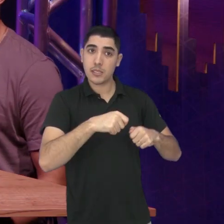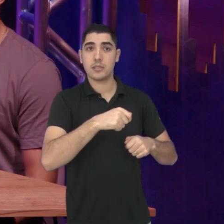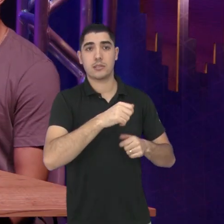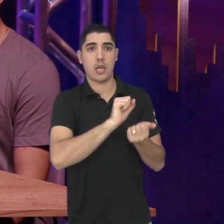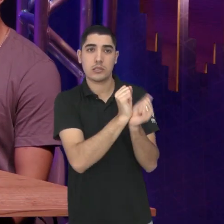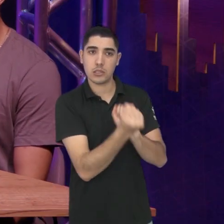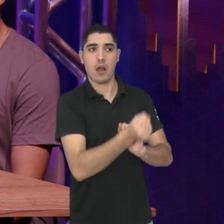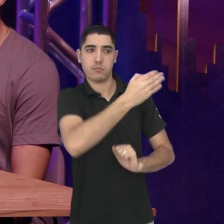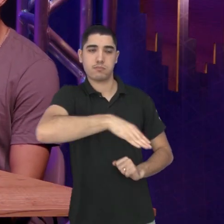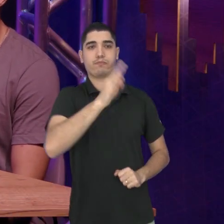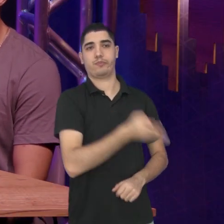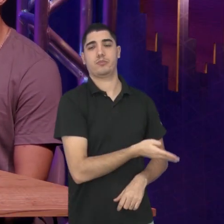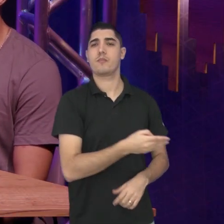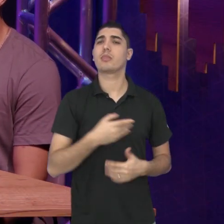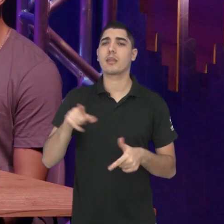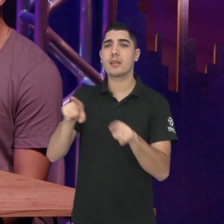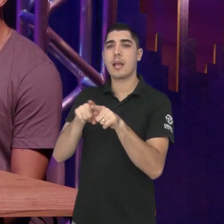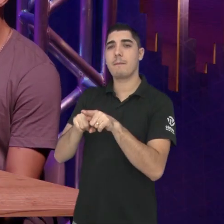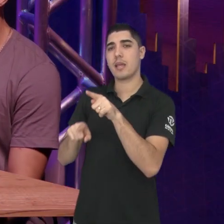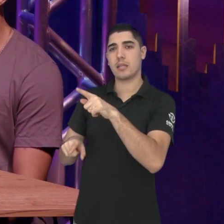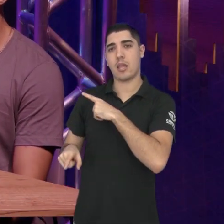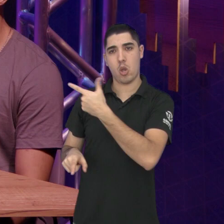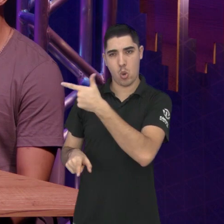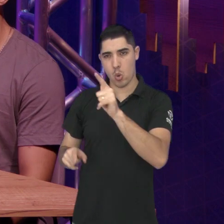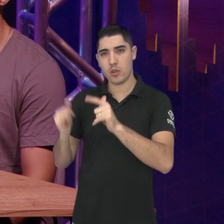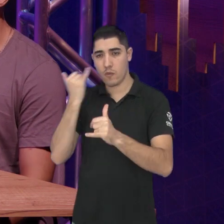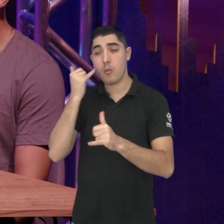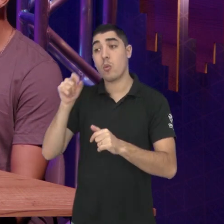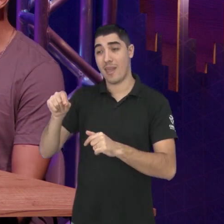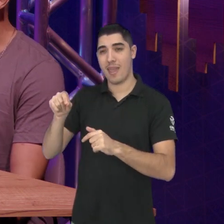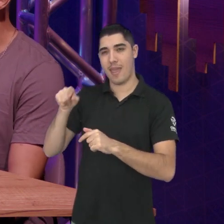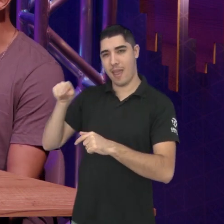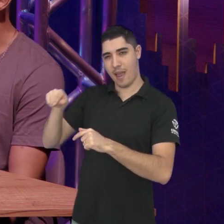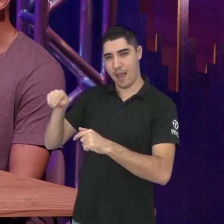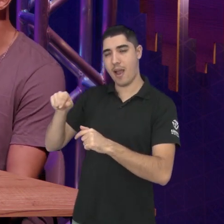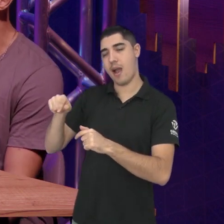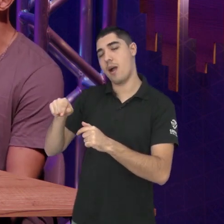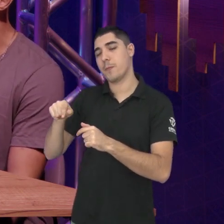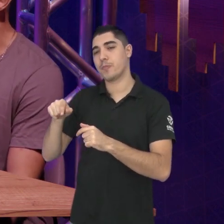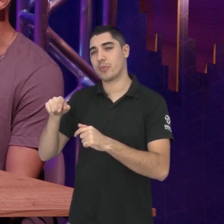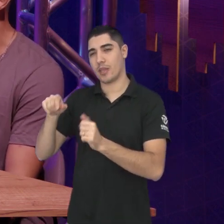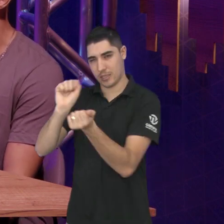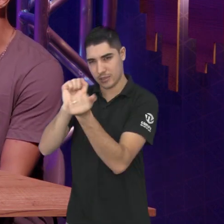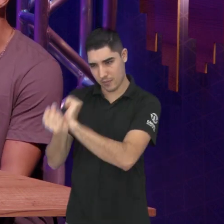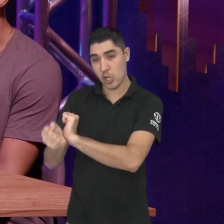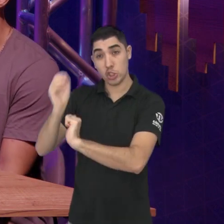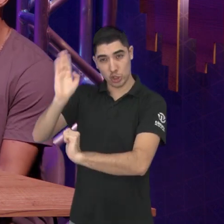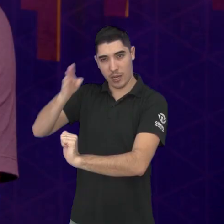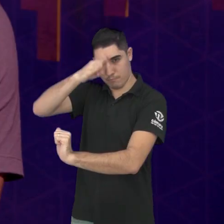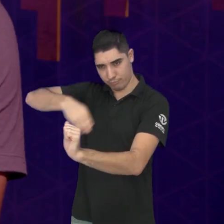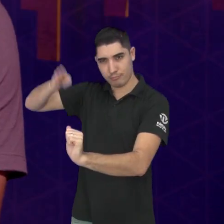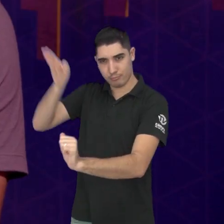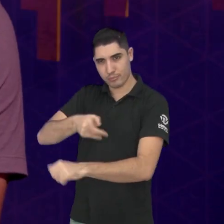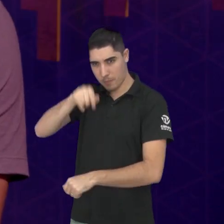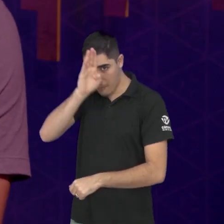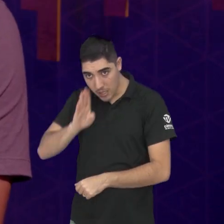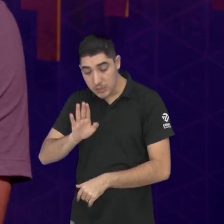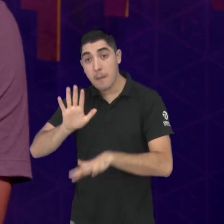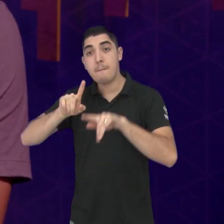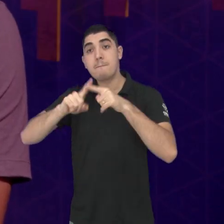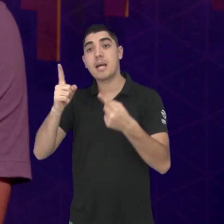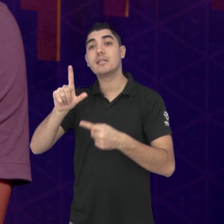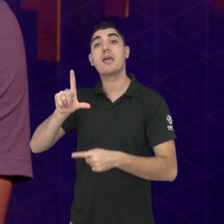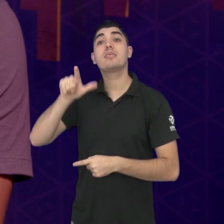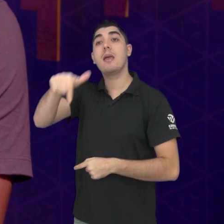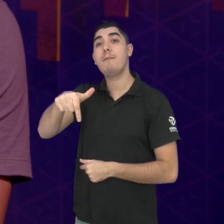né? A escravidão ela foi abolida sem nenhuma política pública de reinserção dessa